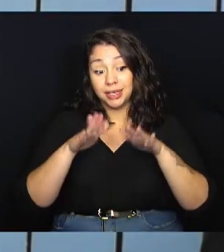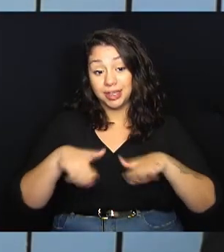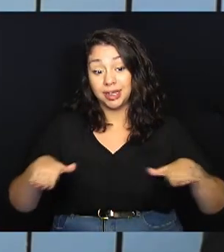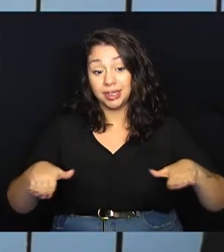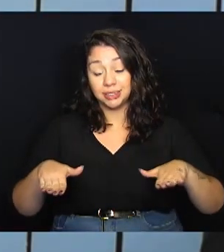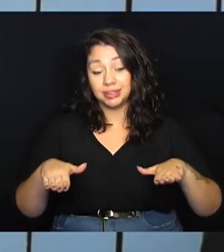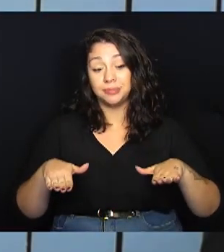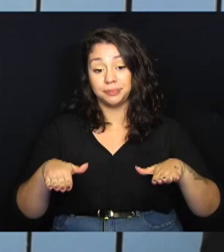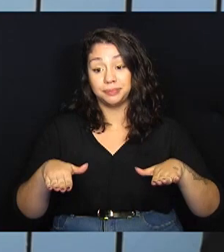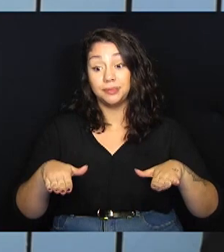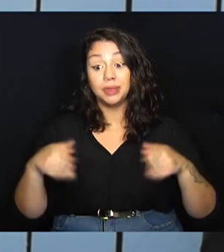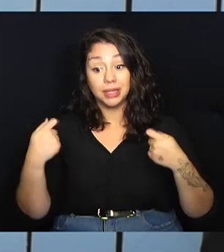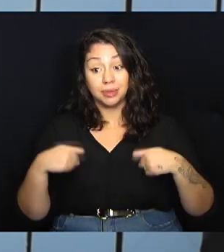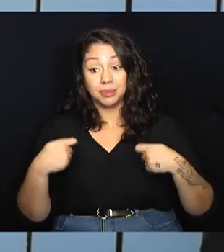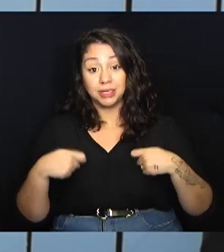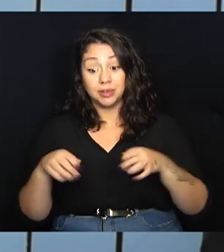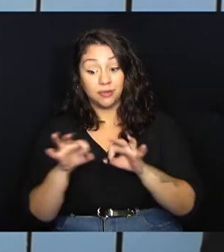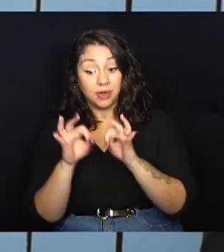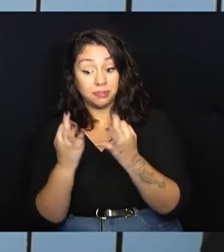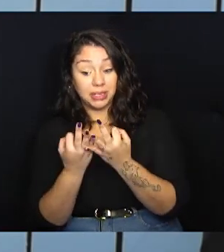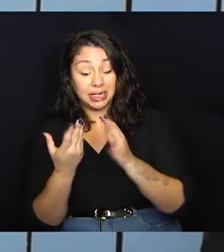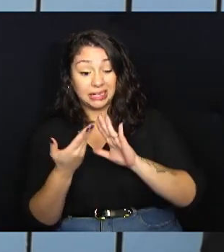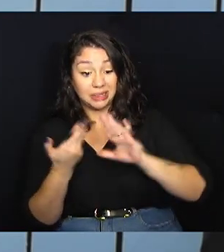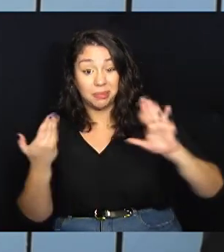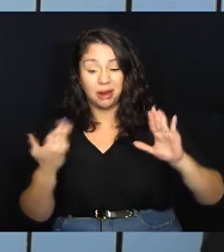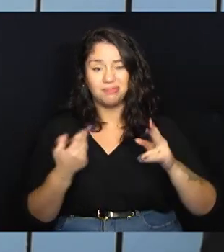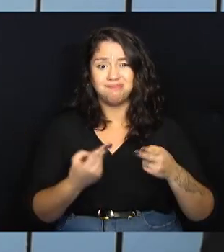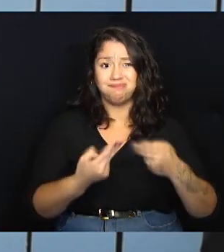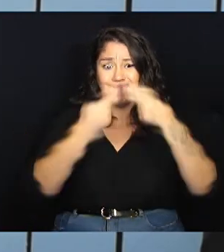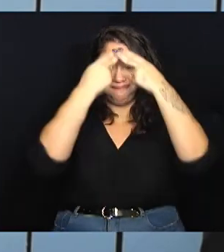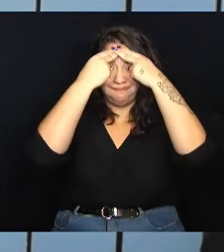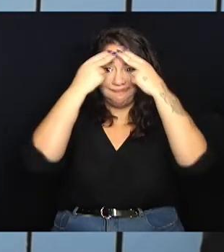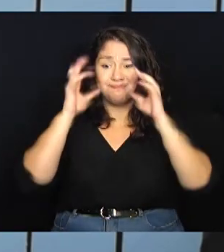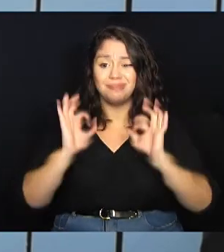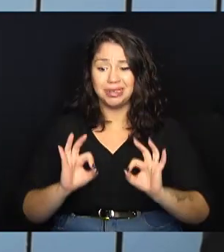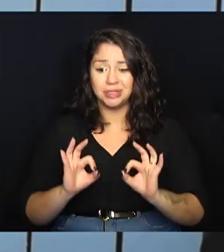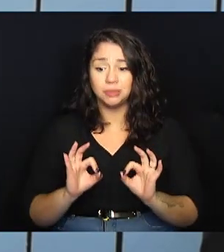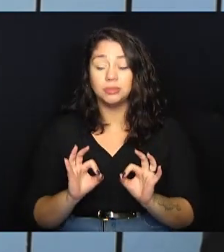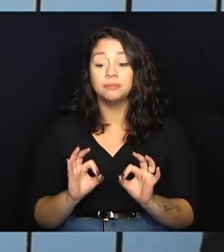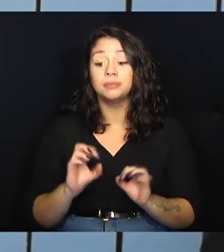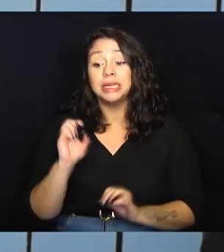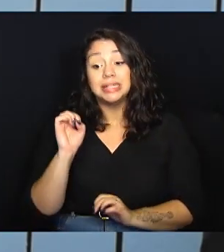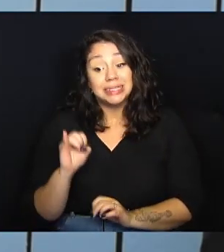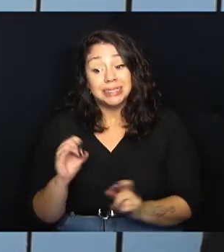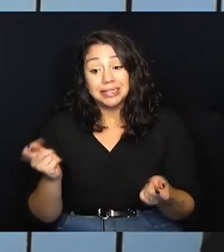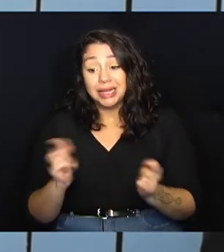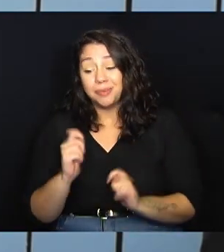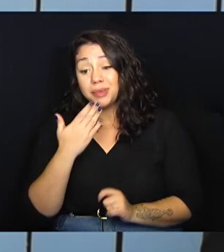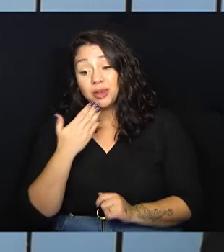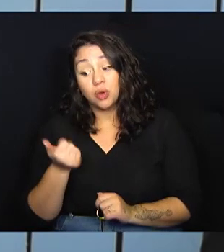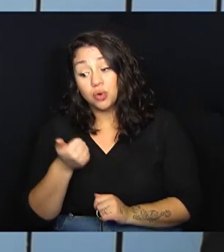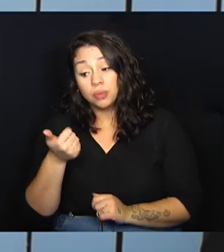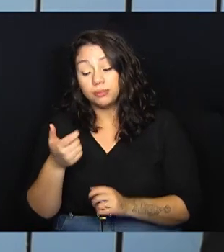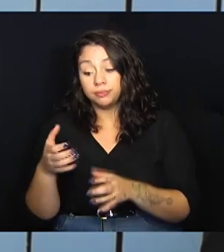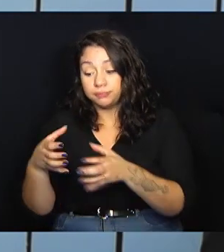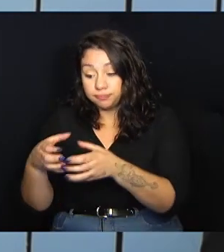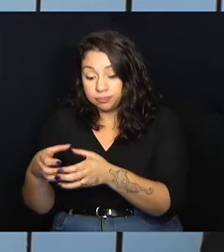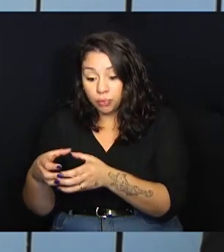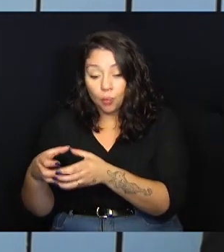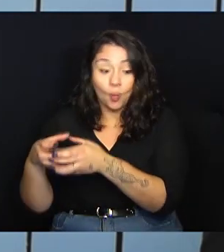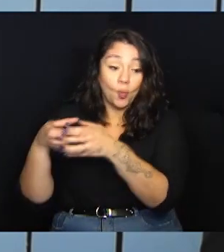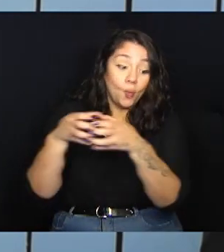ser separada da sua família, é um grande trauma, né? Então, se ela puder estar numa outra família e não